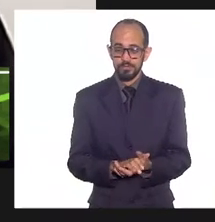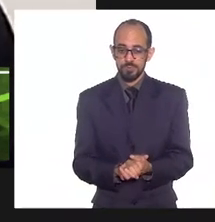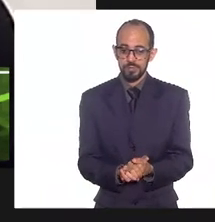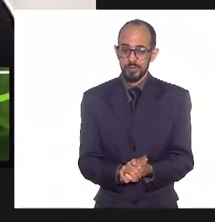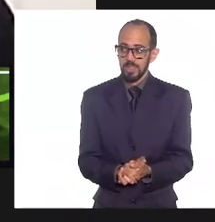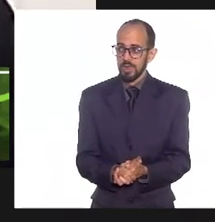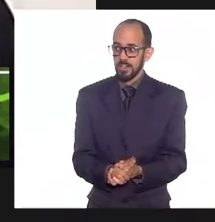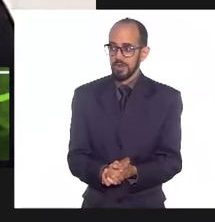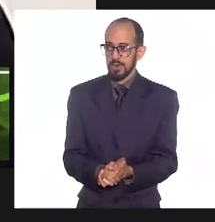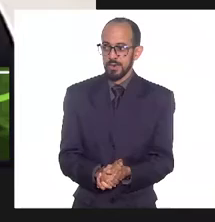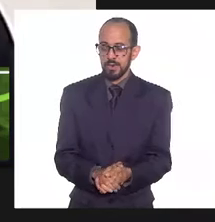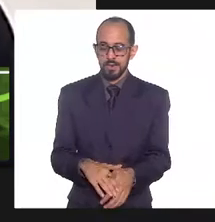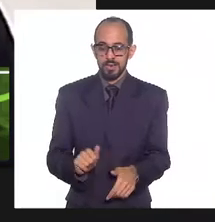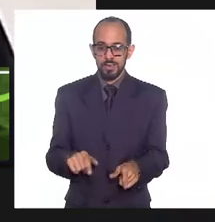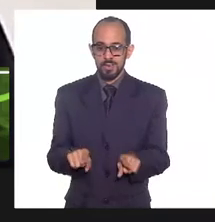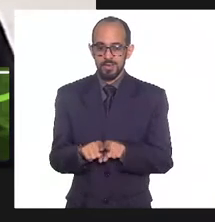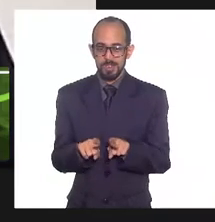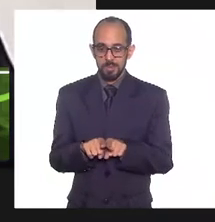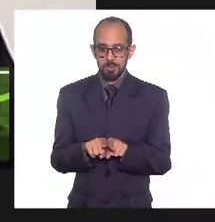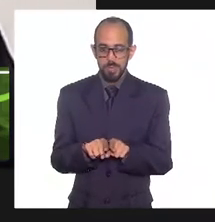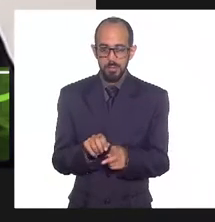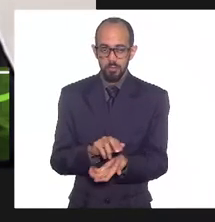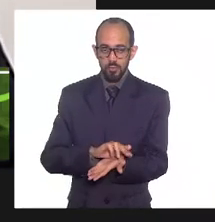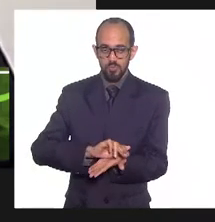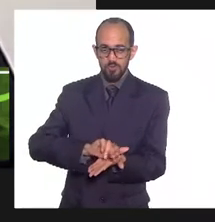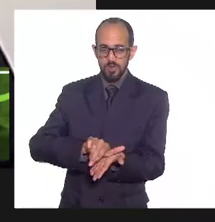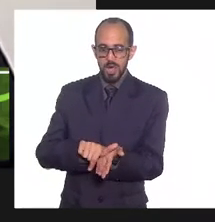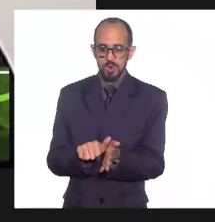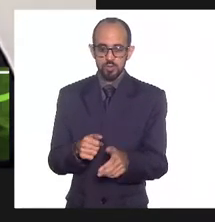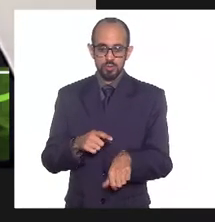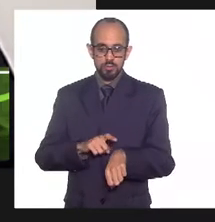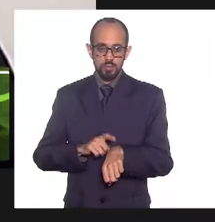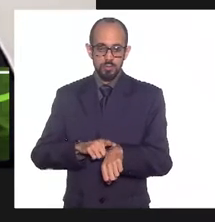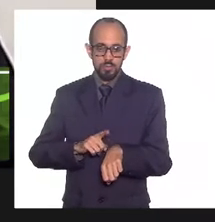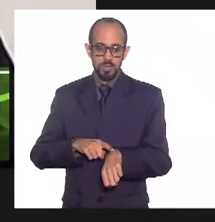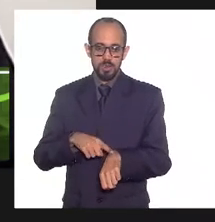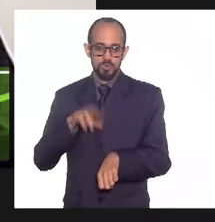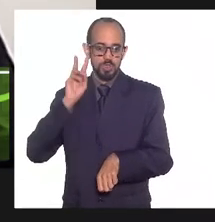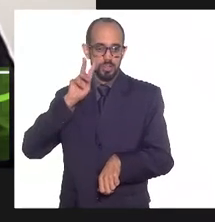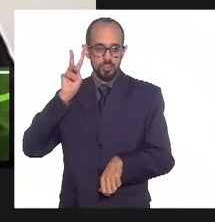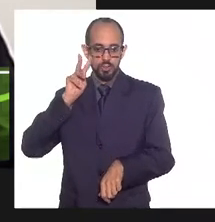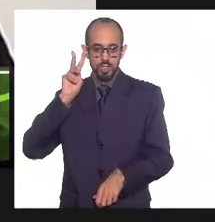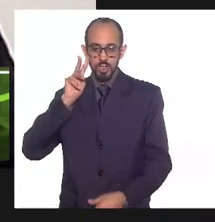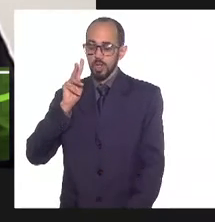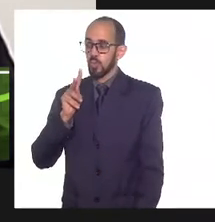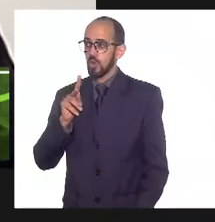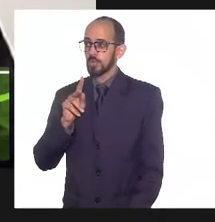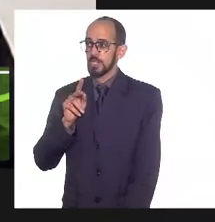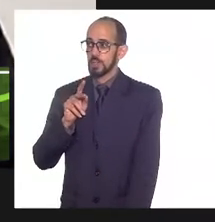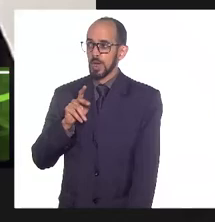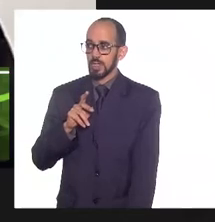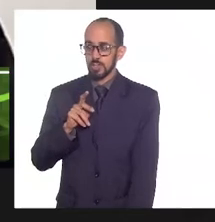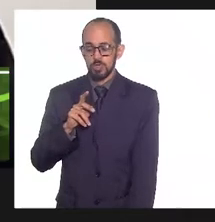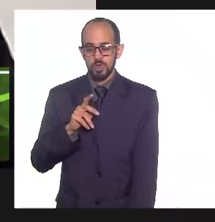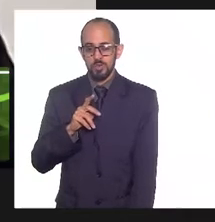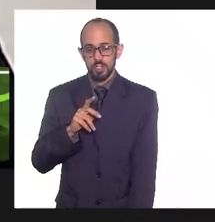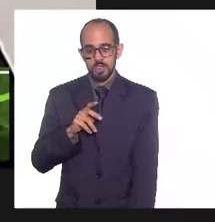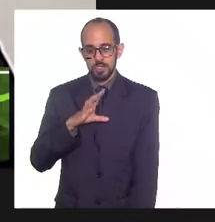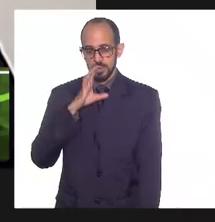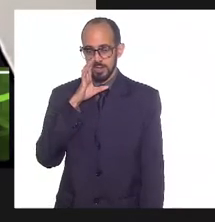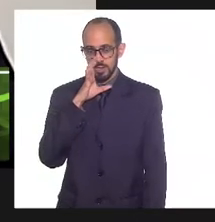passa por vários momentos na sua história resistindo